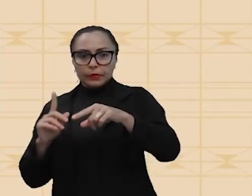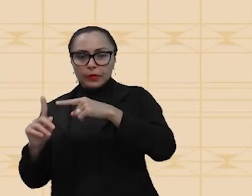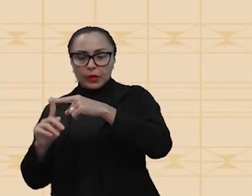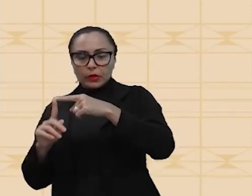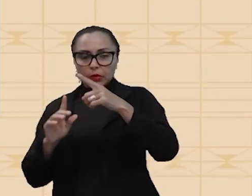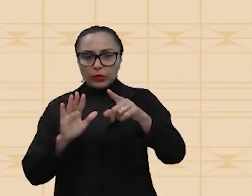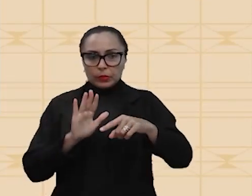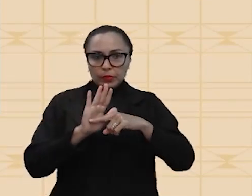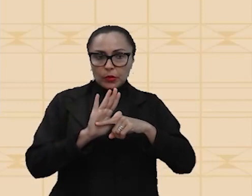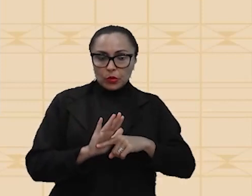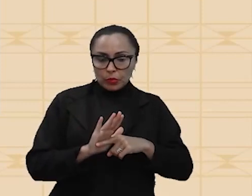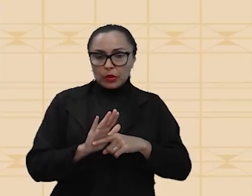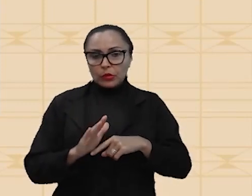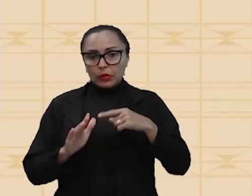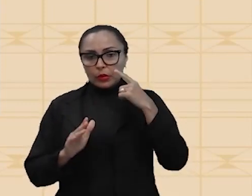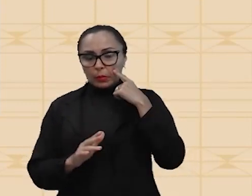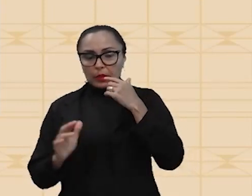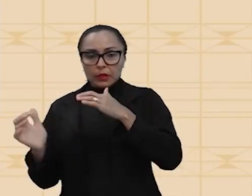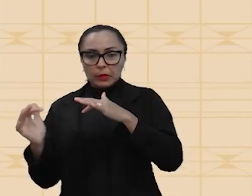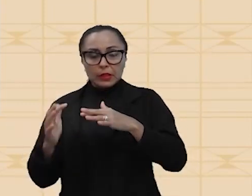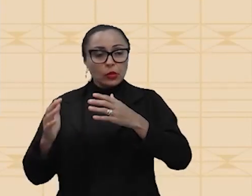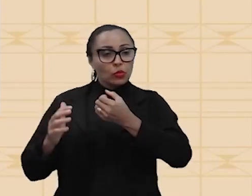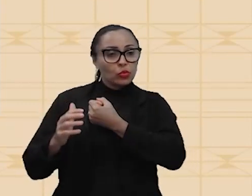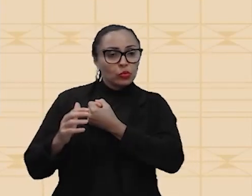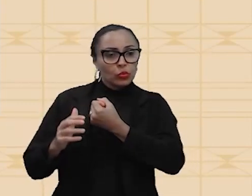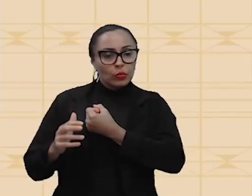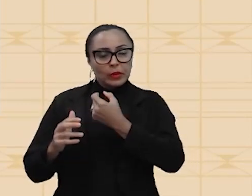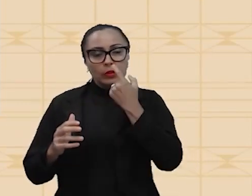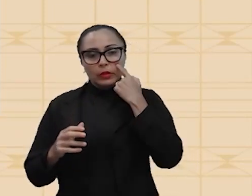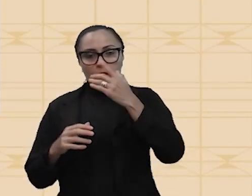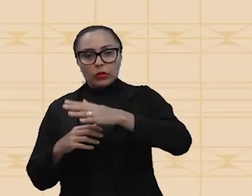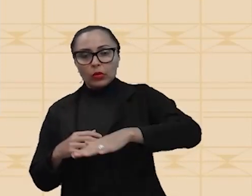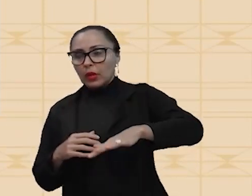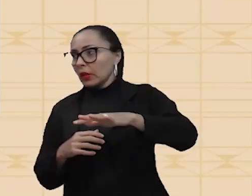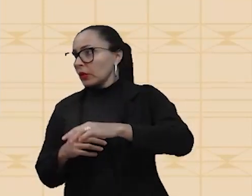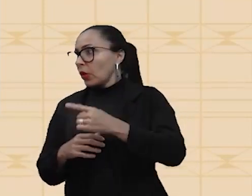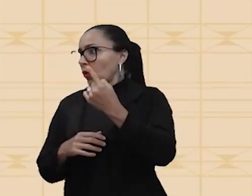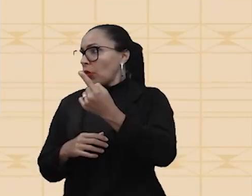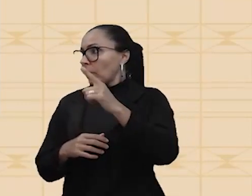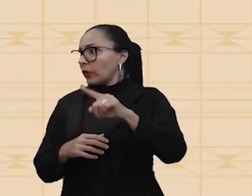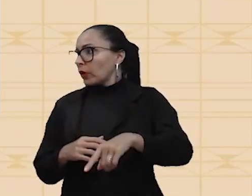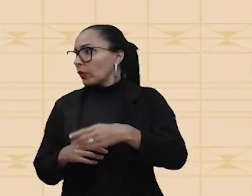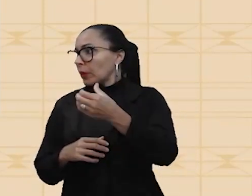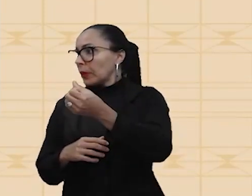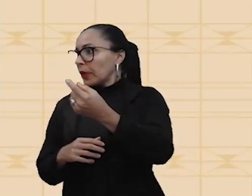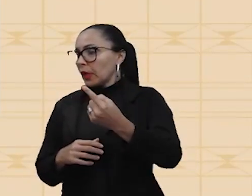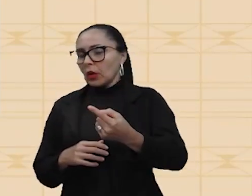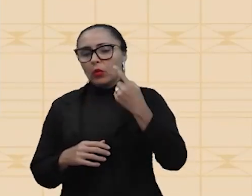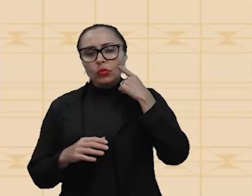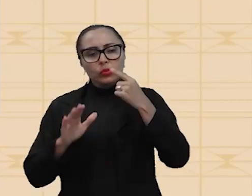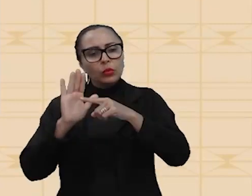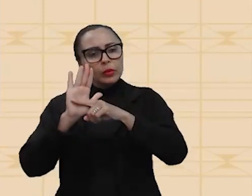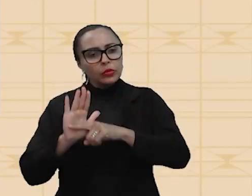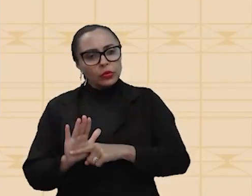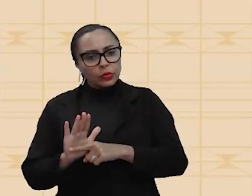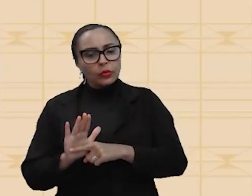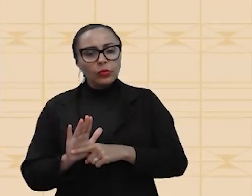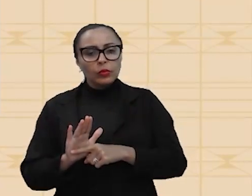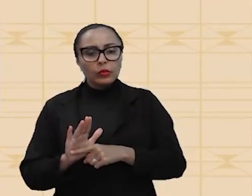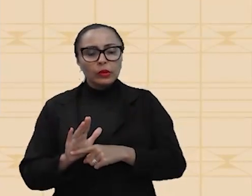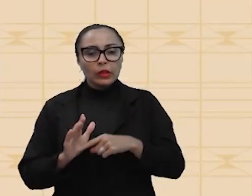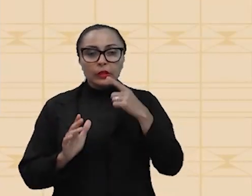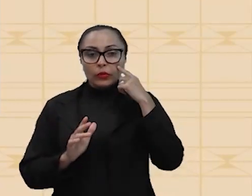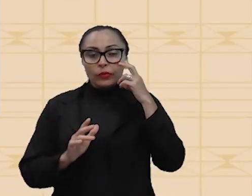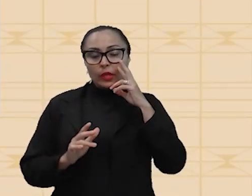a indicação dos números que estão sendo colocados, 1,61, subtraído do outro, que é negativo. Então veja que o potencial da